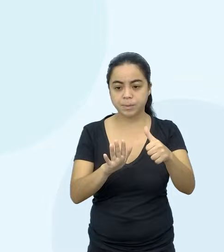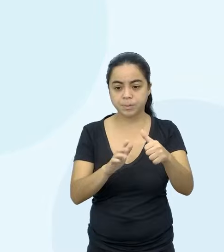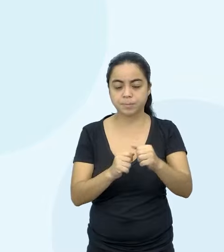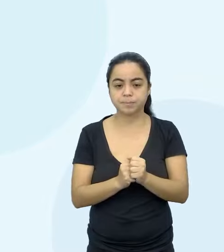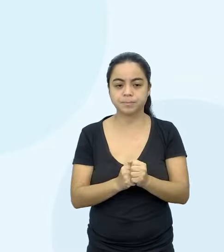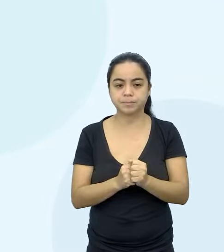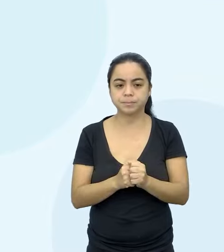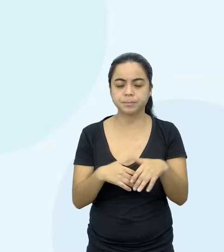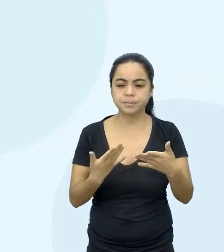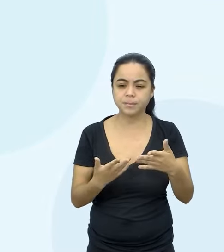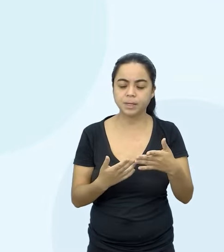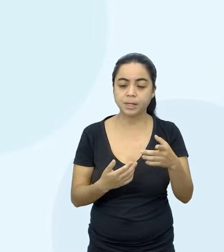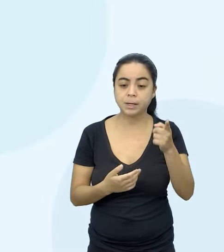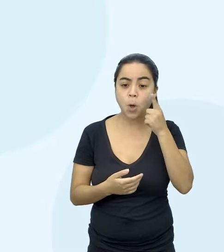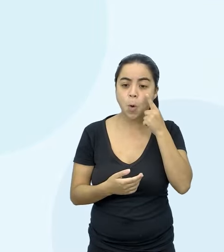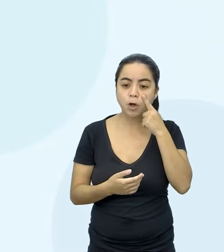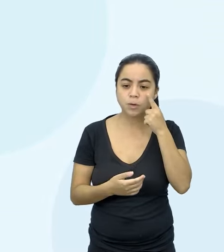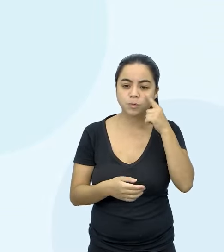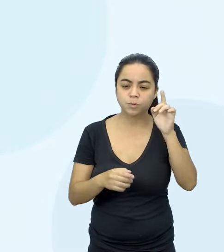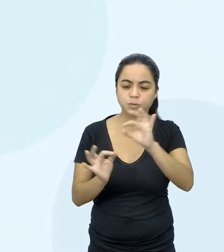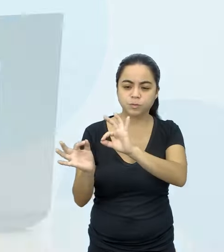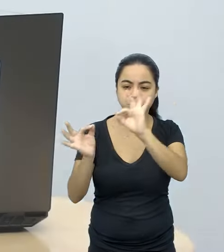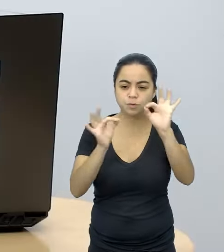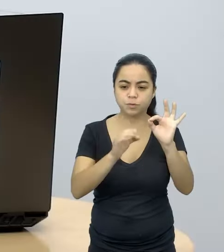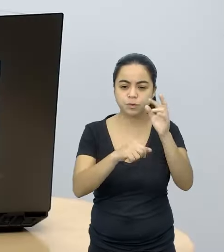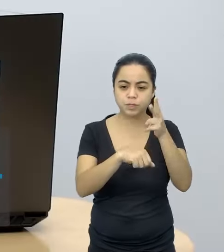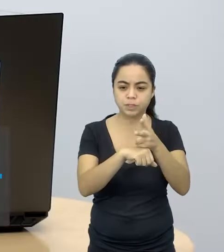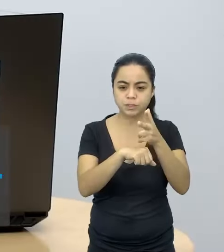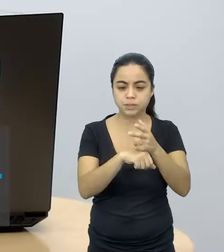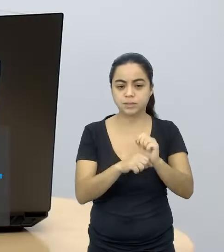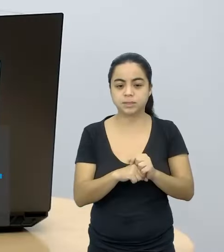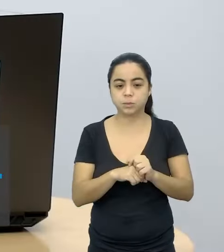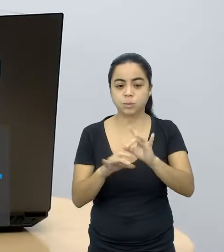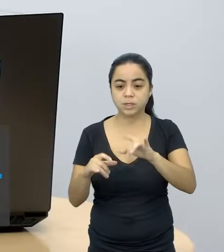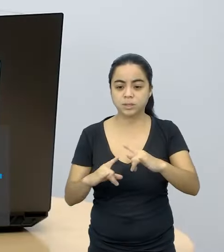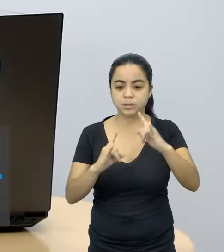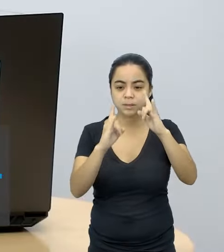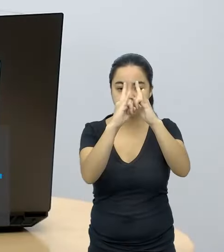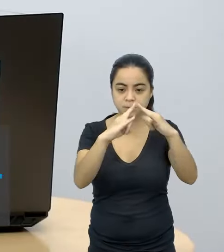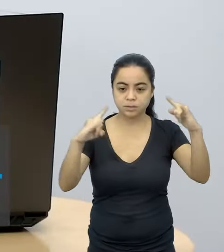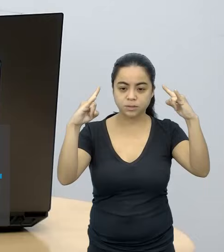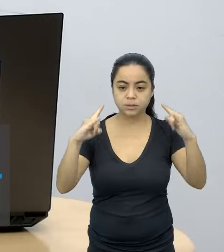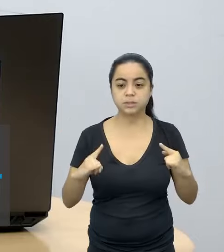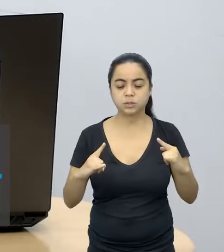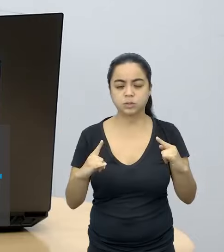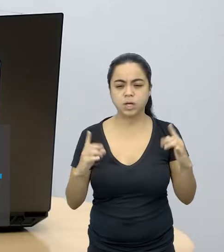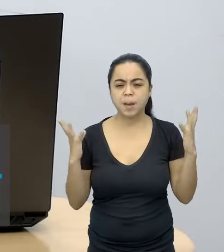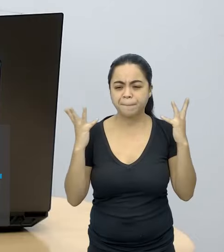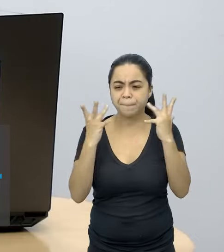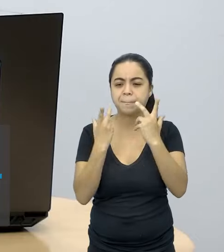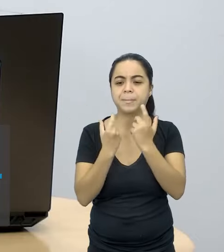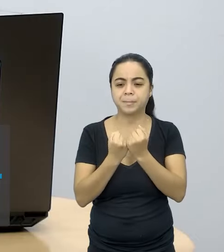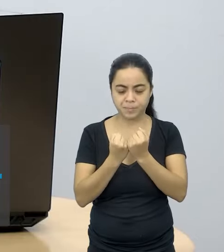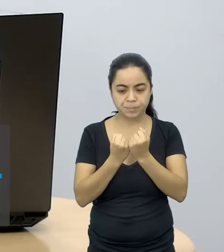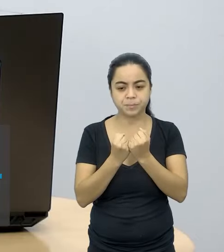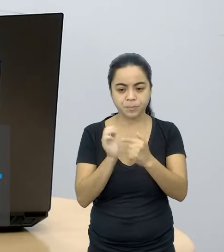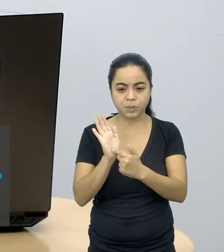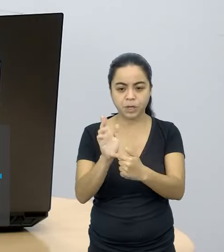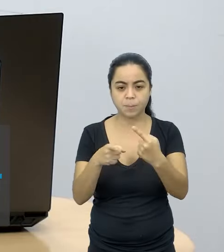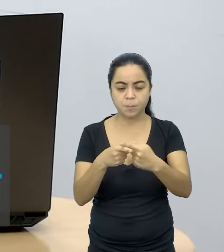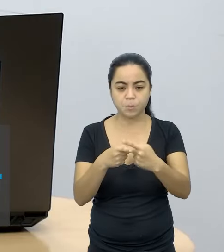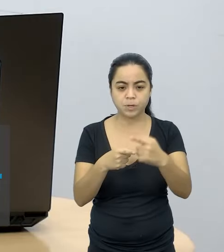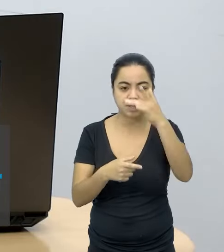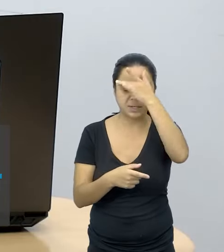Então, assistir vídeos o Cirque du Soleil é fantástico nessa parte, porque o pessoal tem que ter